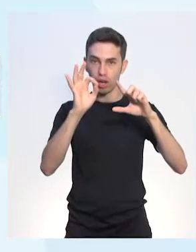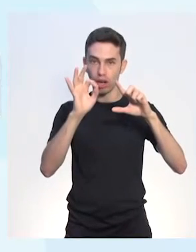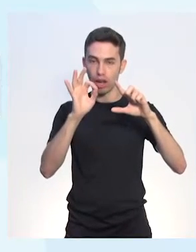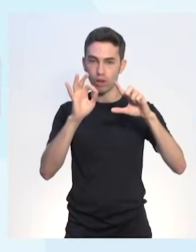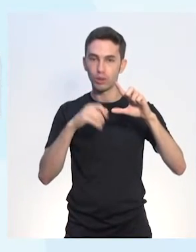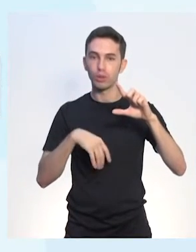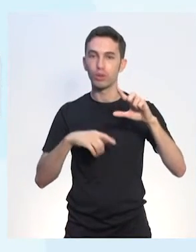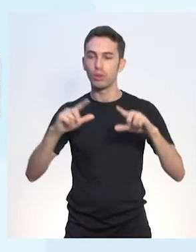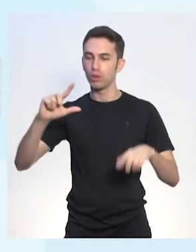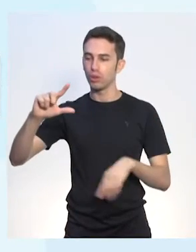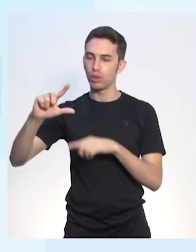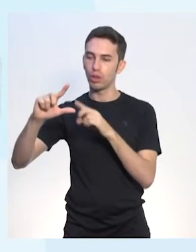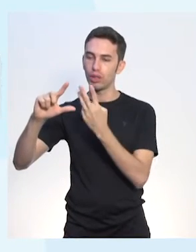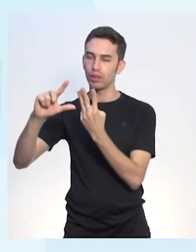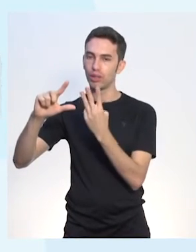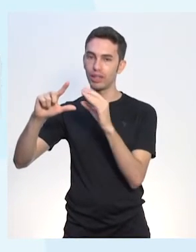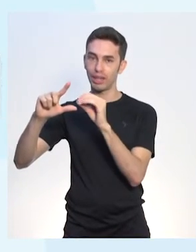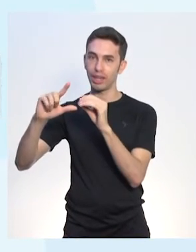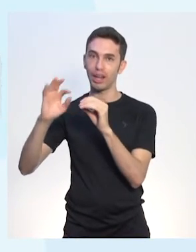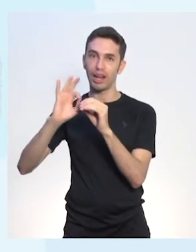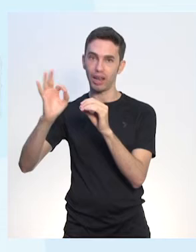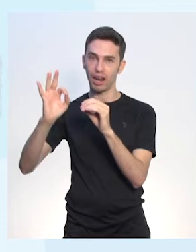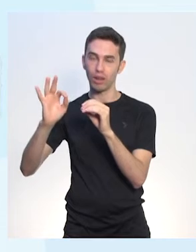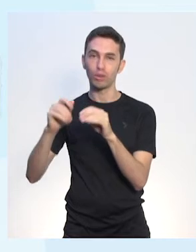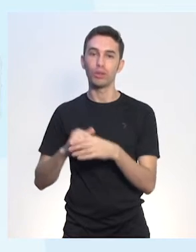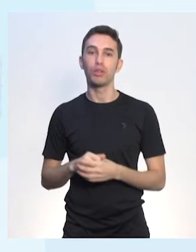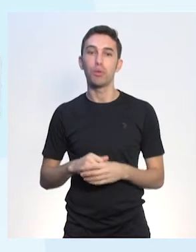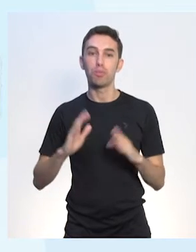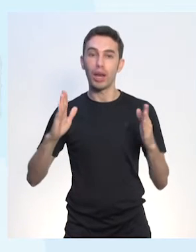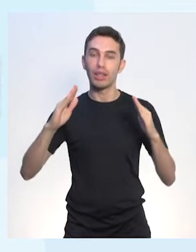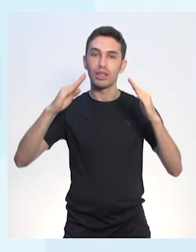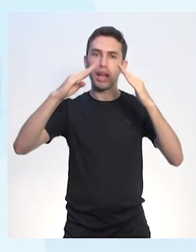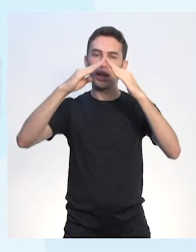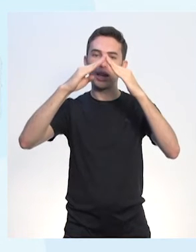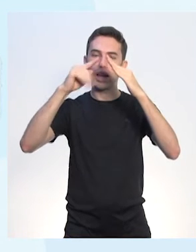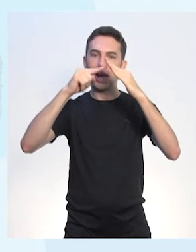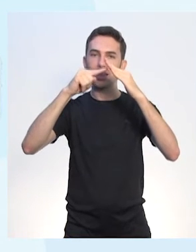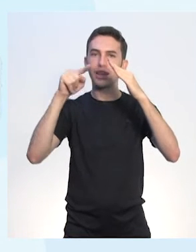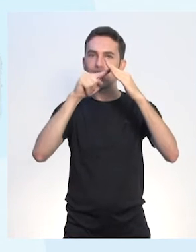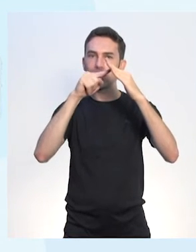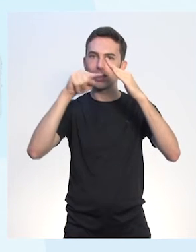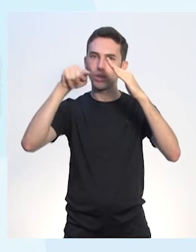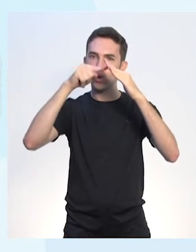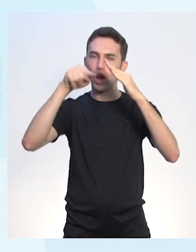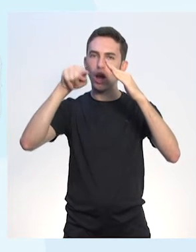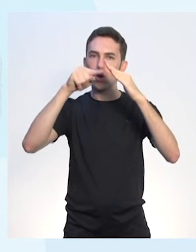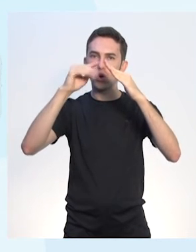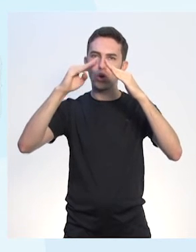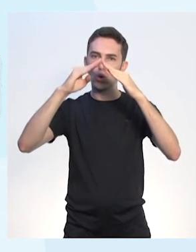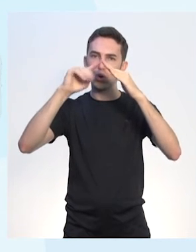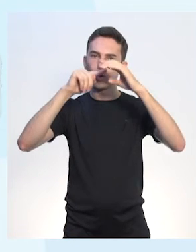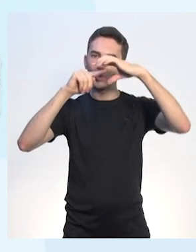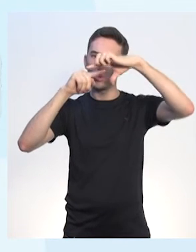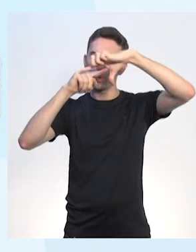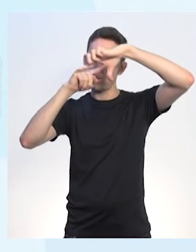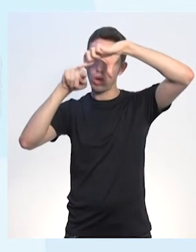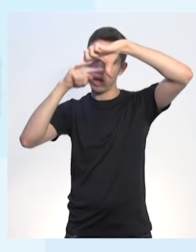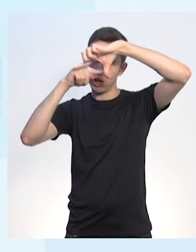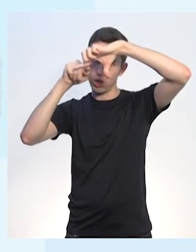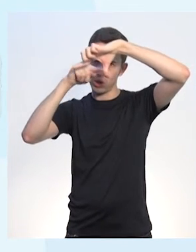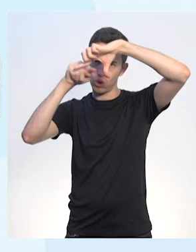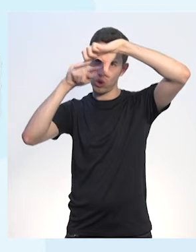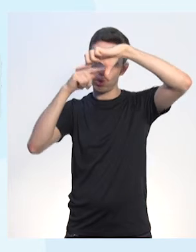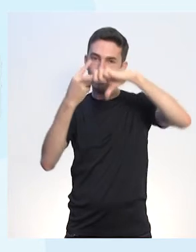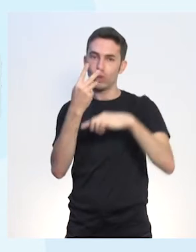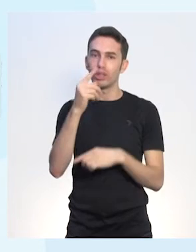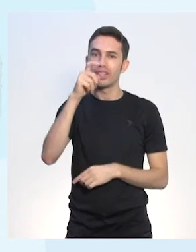os 55 graus e o 30 graus. Só que ele perguntava qual que seria, então, a inclinação, né, a